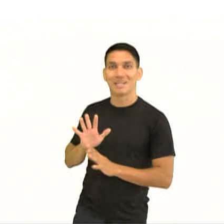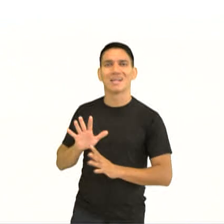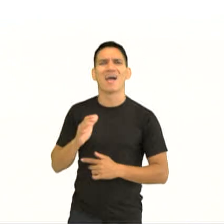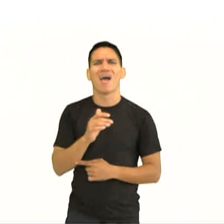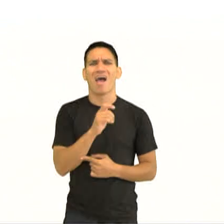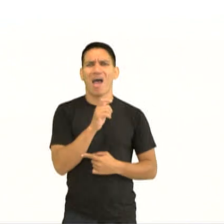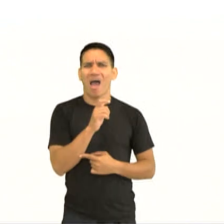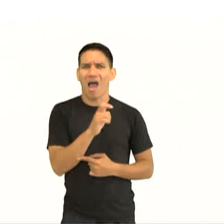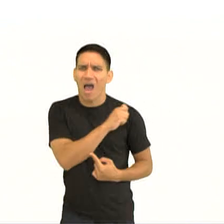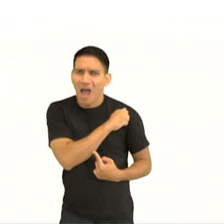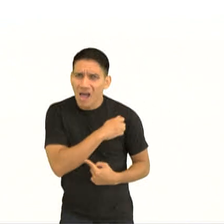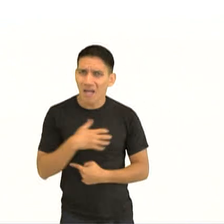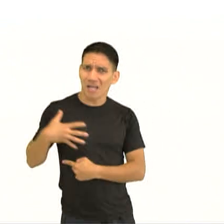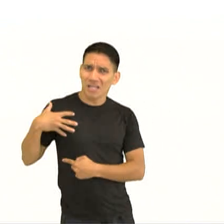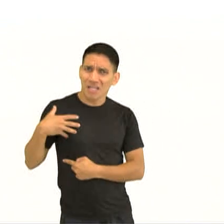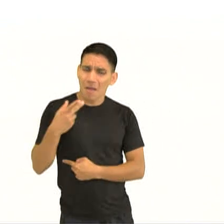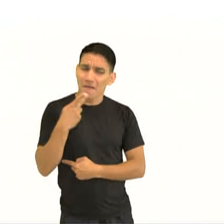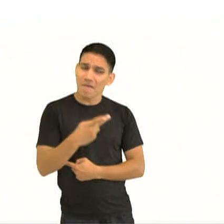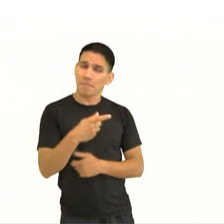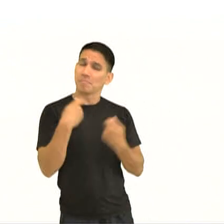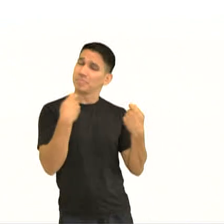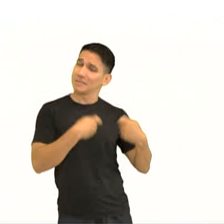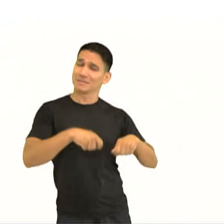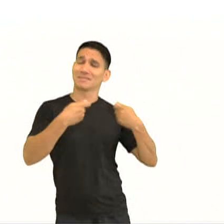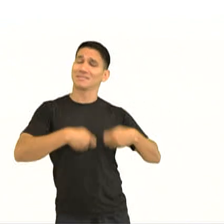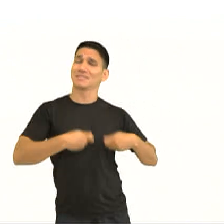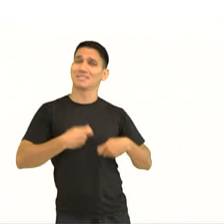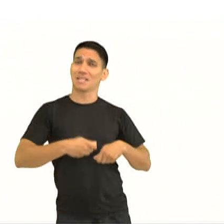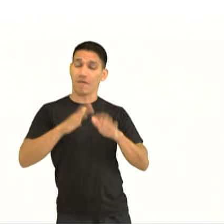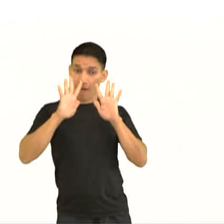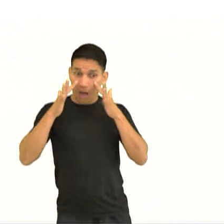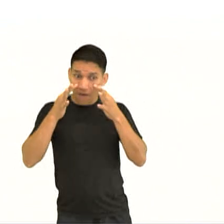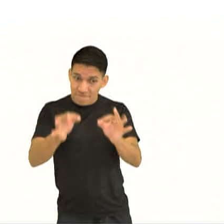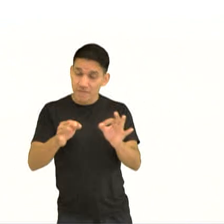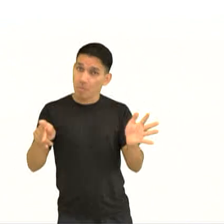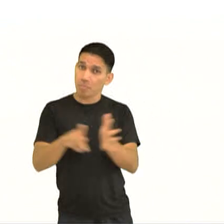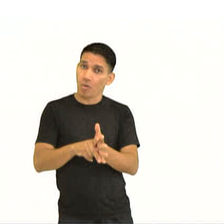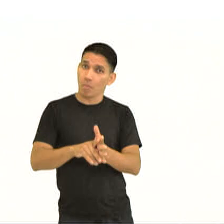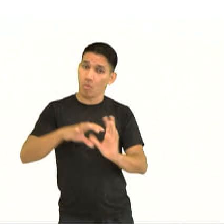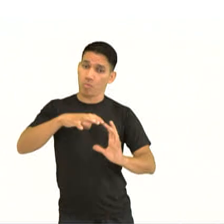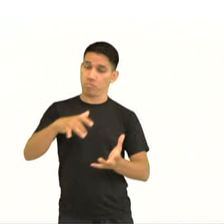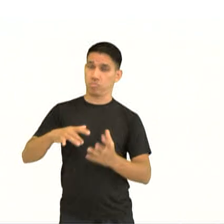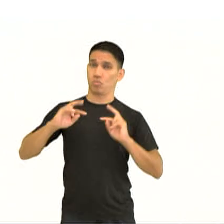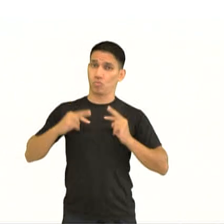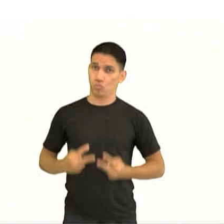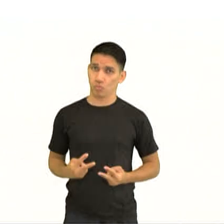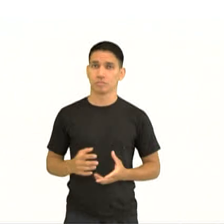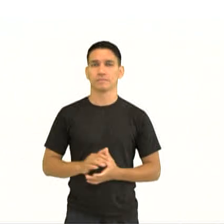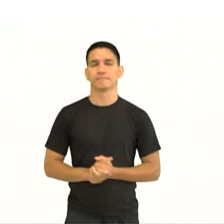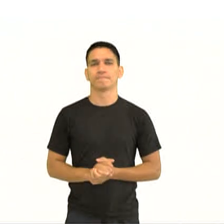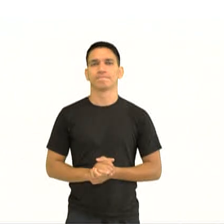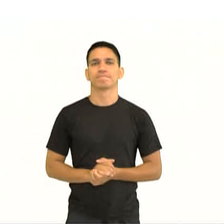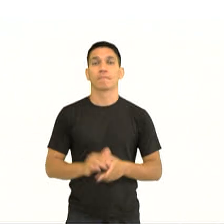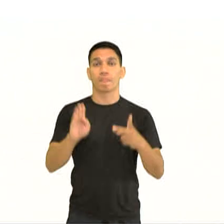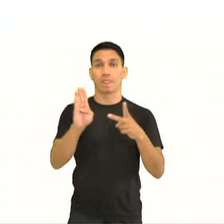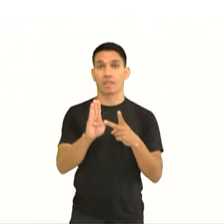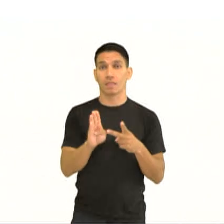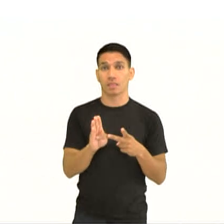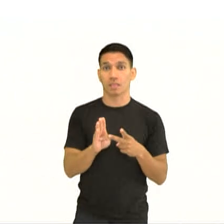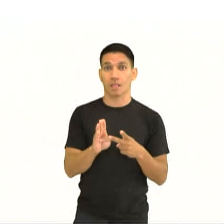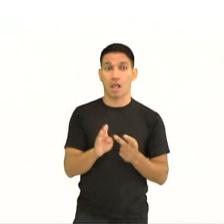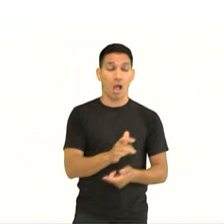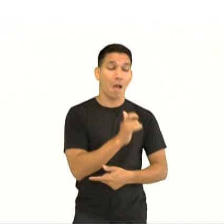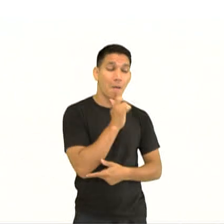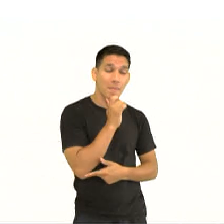era preciso voltar-se ao próprio mundo dos homens. Alternativa B. Para Platão, a verdade está na